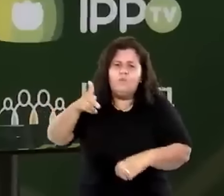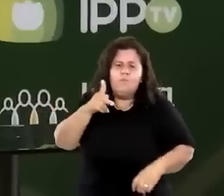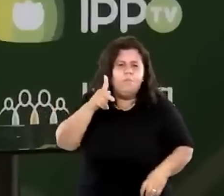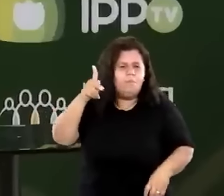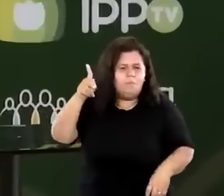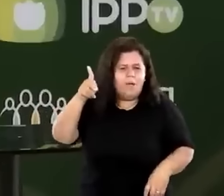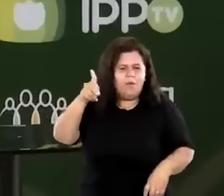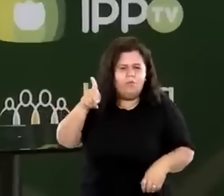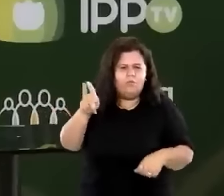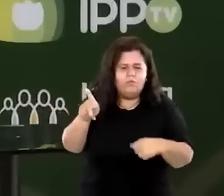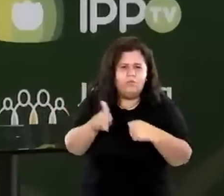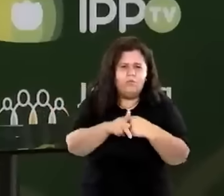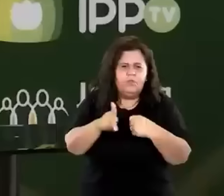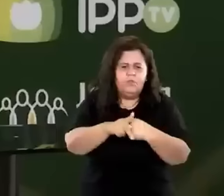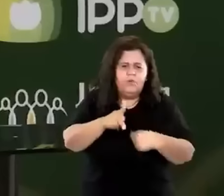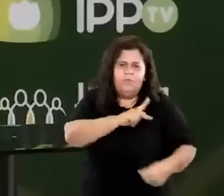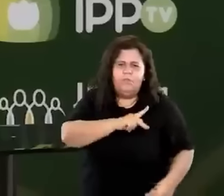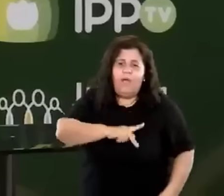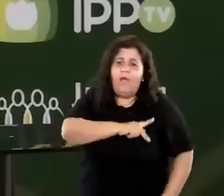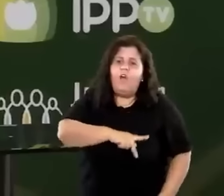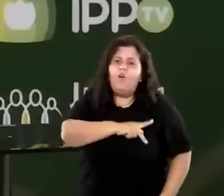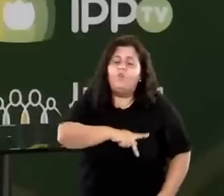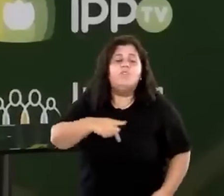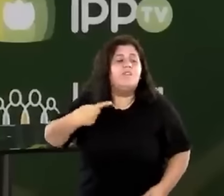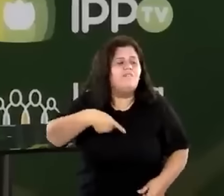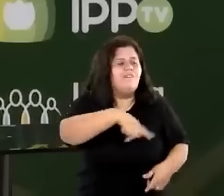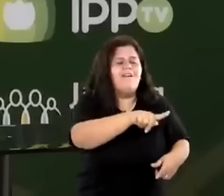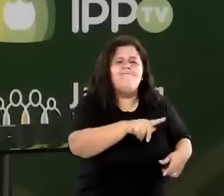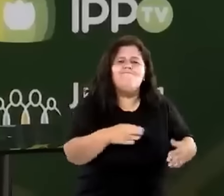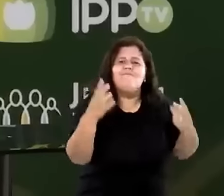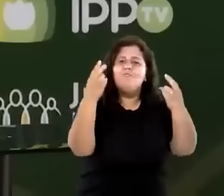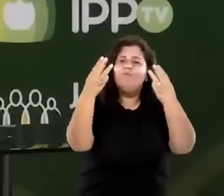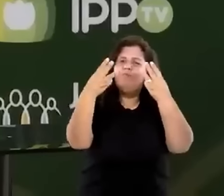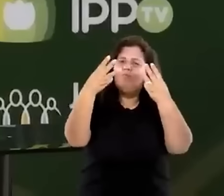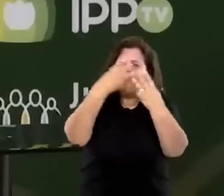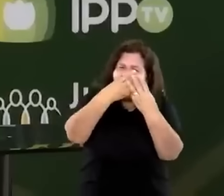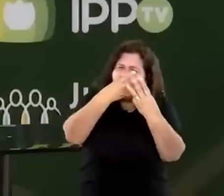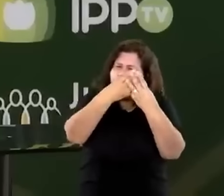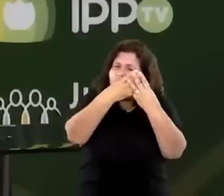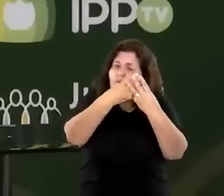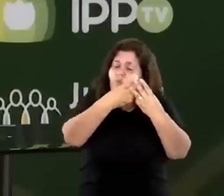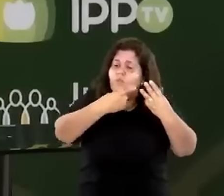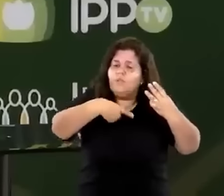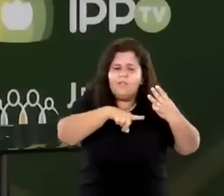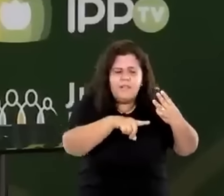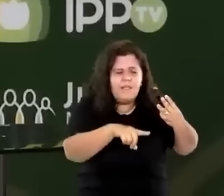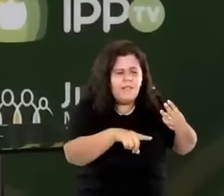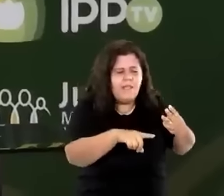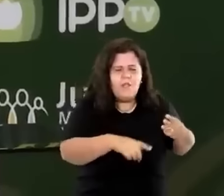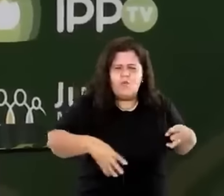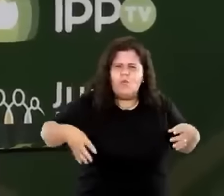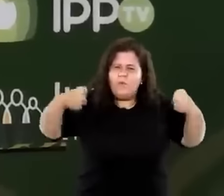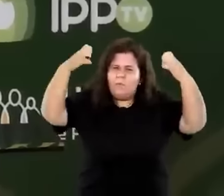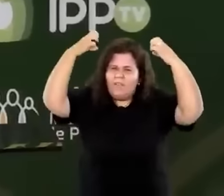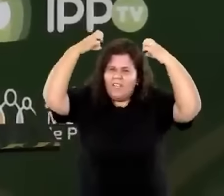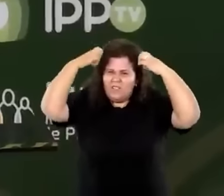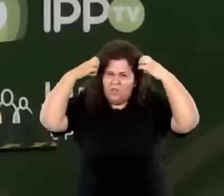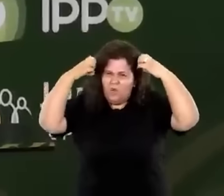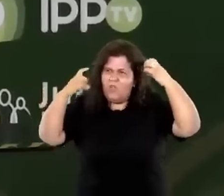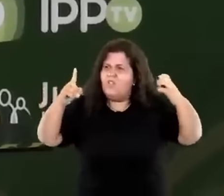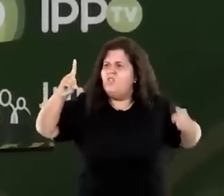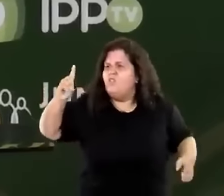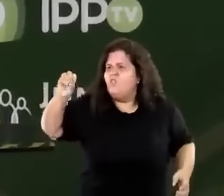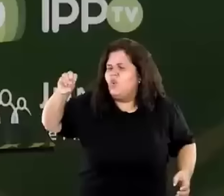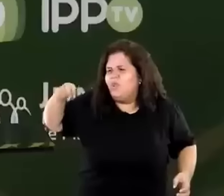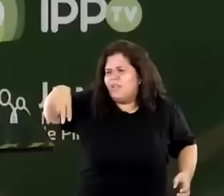vulcânica do migu a ilha de pátios certamente a intenção do Imperador Domiciano que